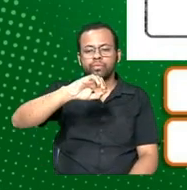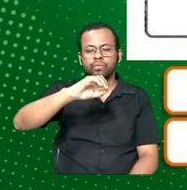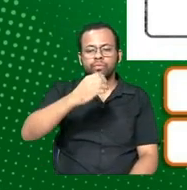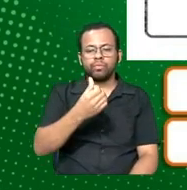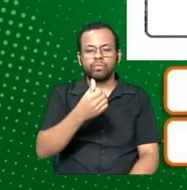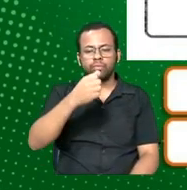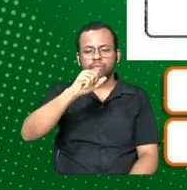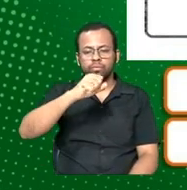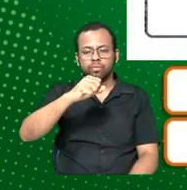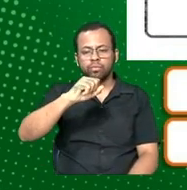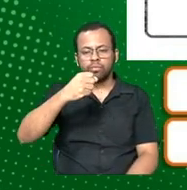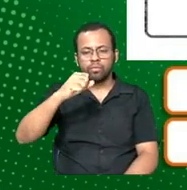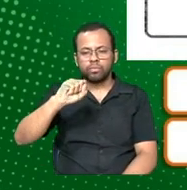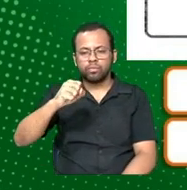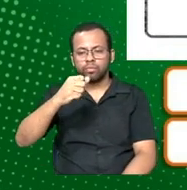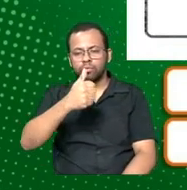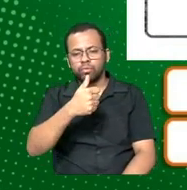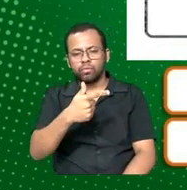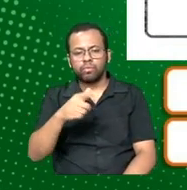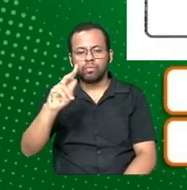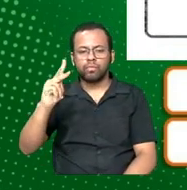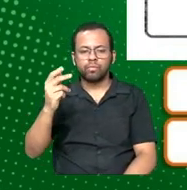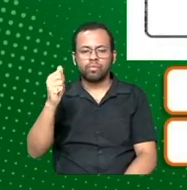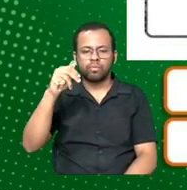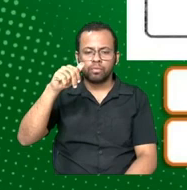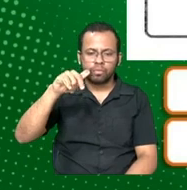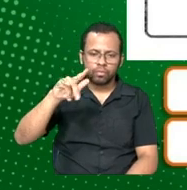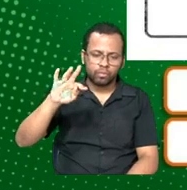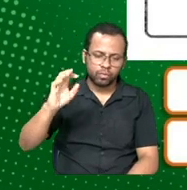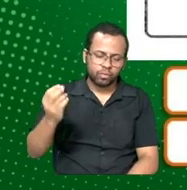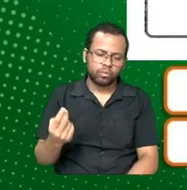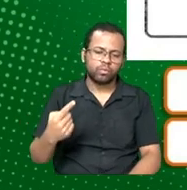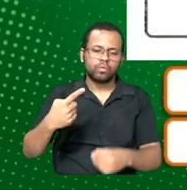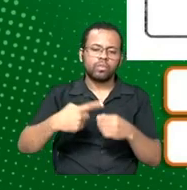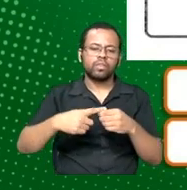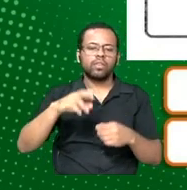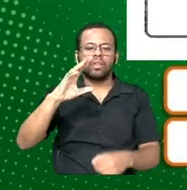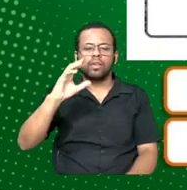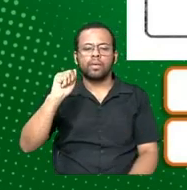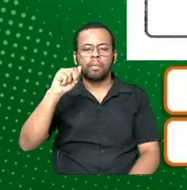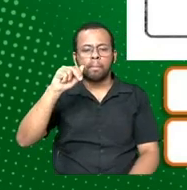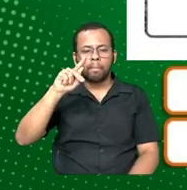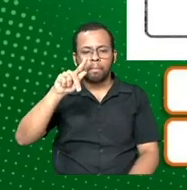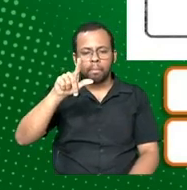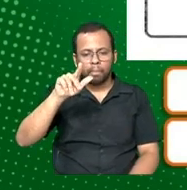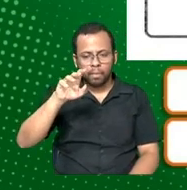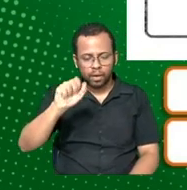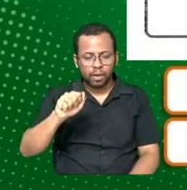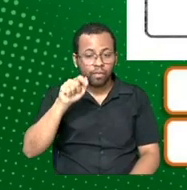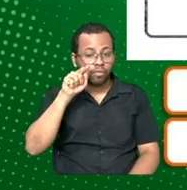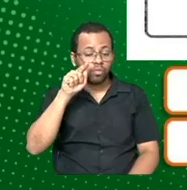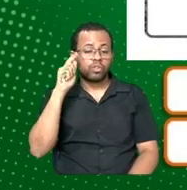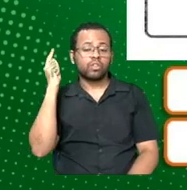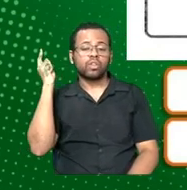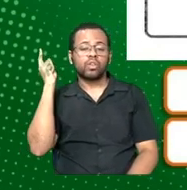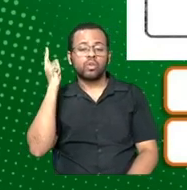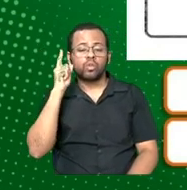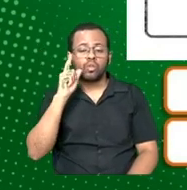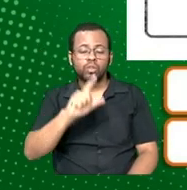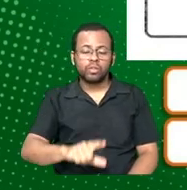068812 Hamilton você que é de Capela adquiriu com a Lilian Regional Capela você